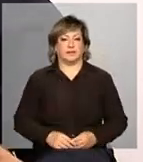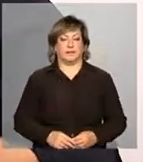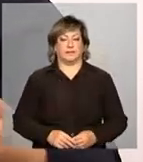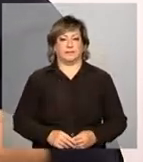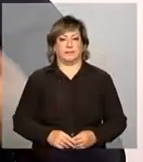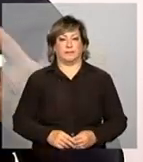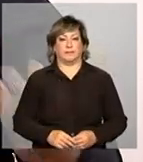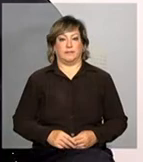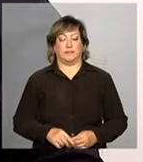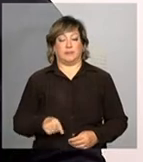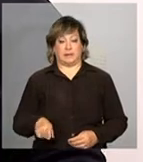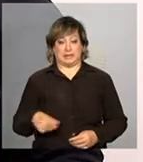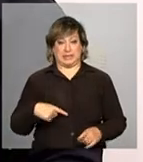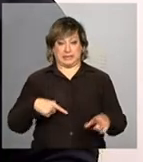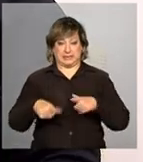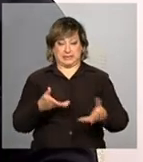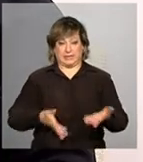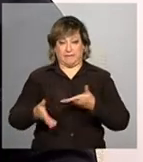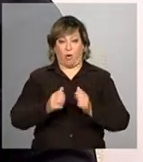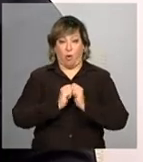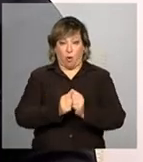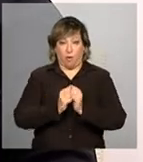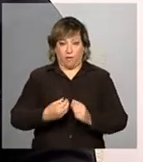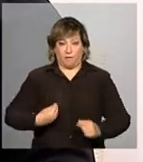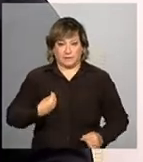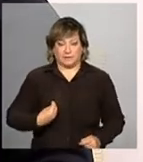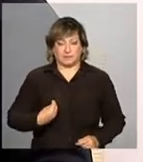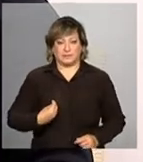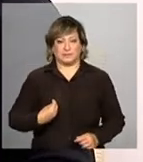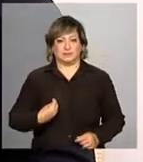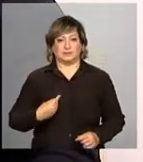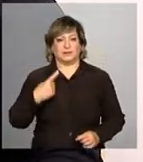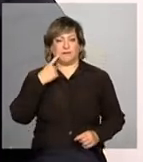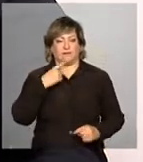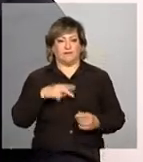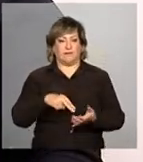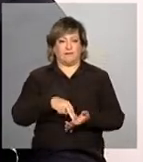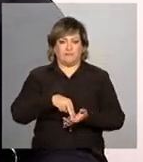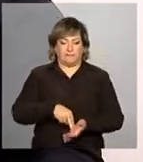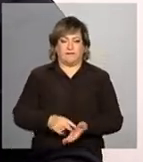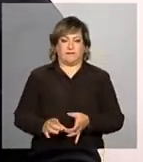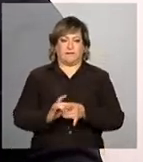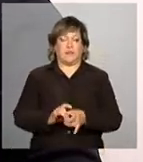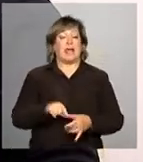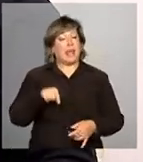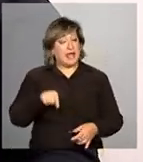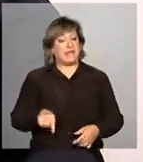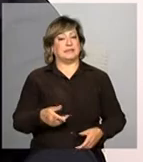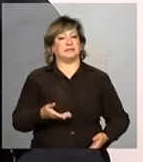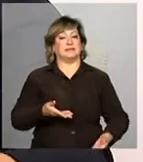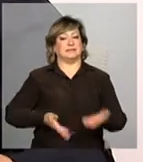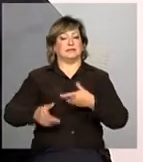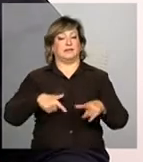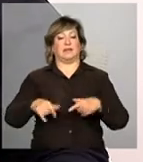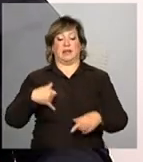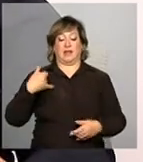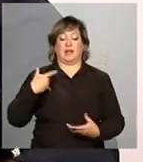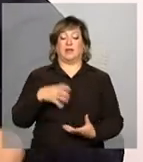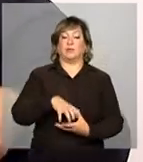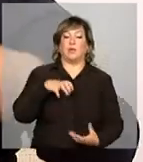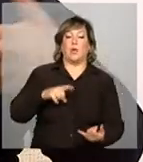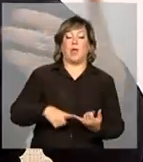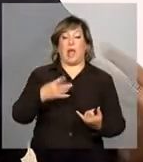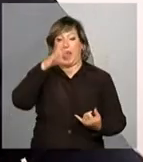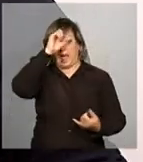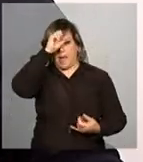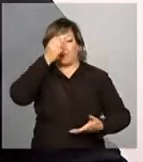nos nossos serviços de convivência e fortalecimento de vínculo e serviço que eu te falei onde os idosos aprendem